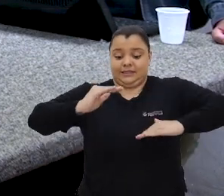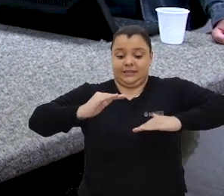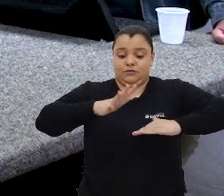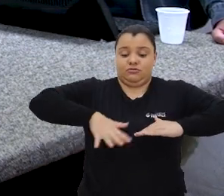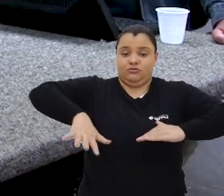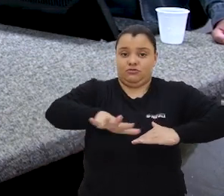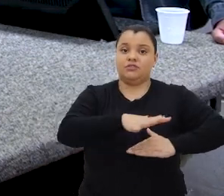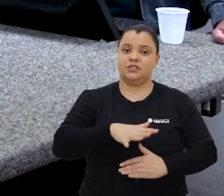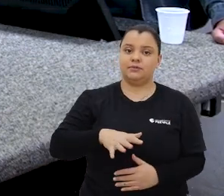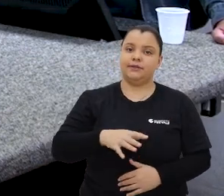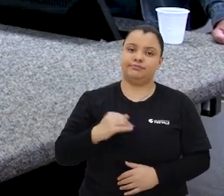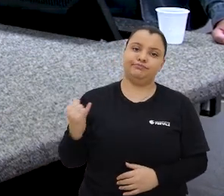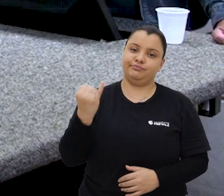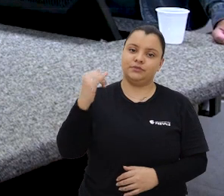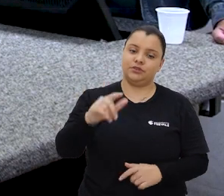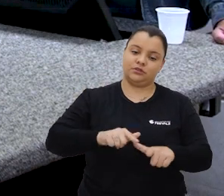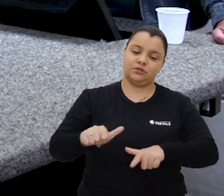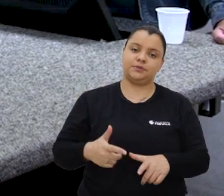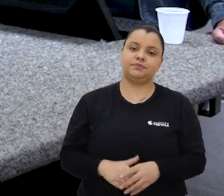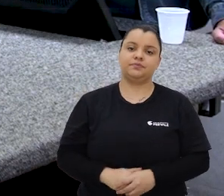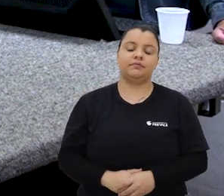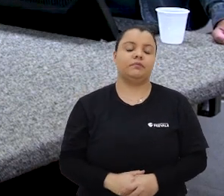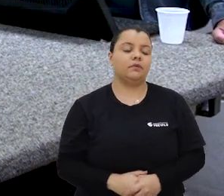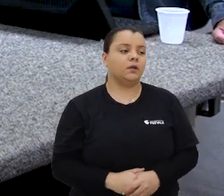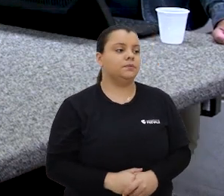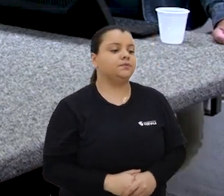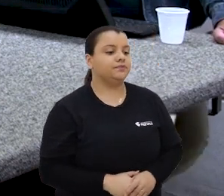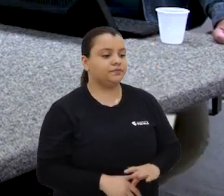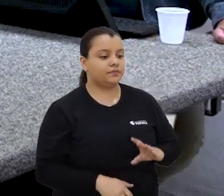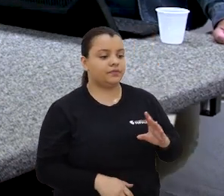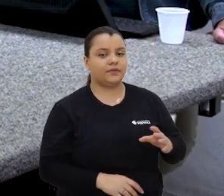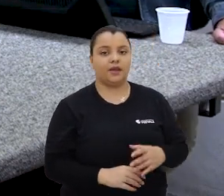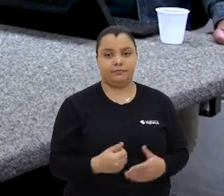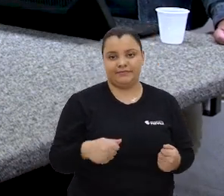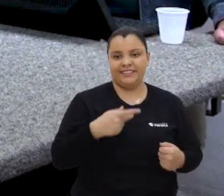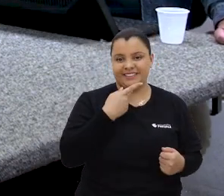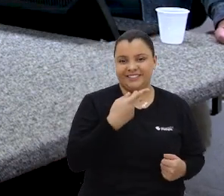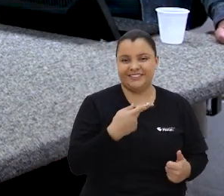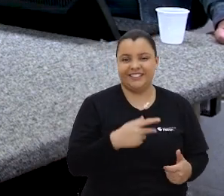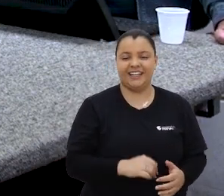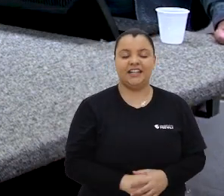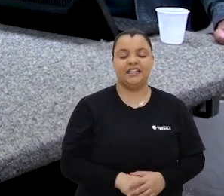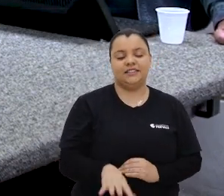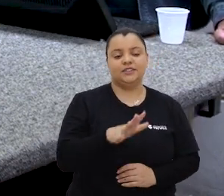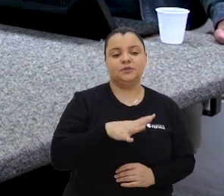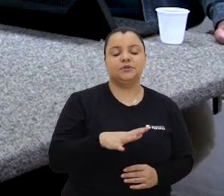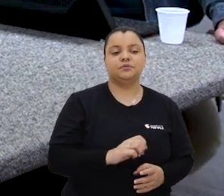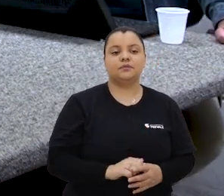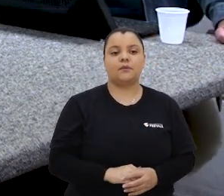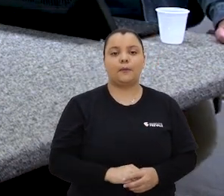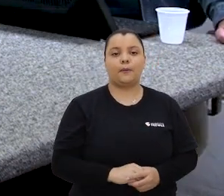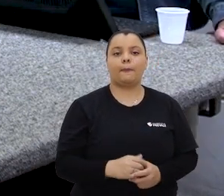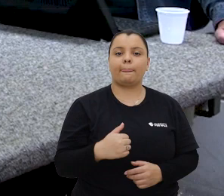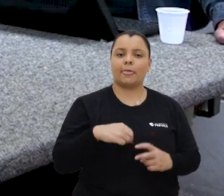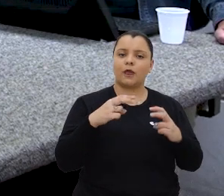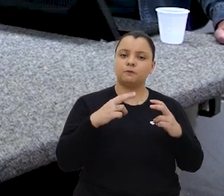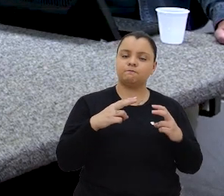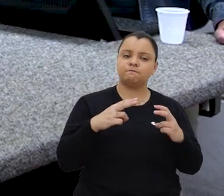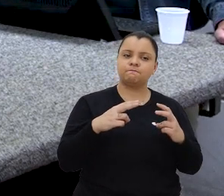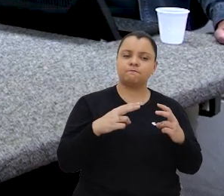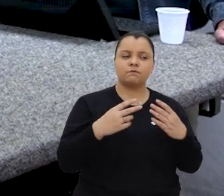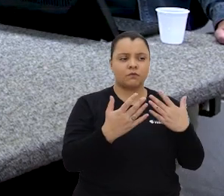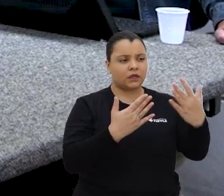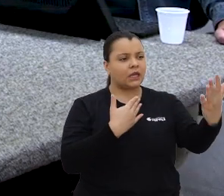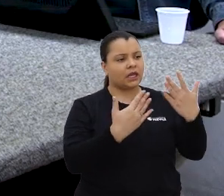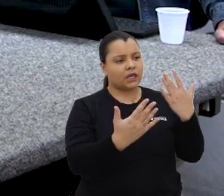espaços, principalmente de trabalho. Márcio, até eu vou ter que falar um pouco sobre isso, porque eu me identifiquei muito com